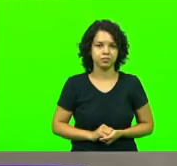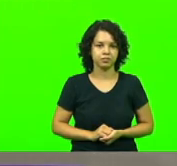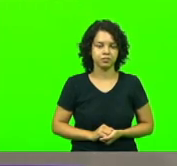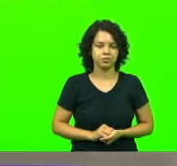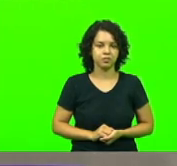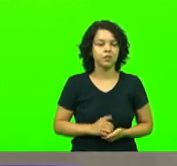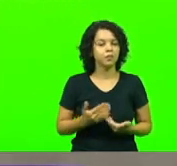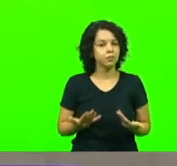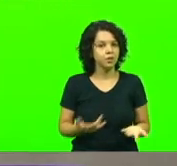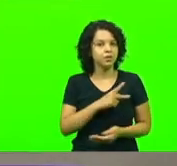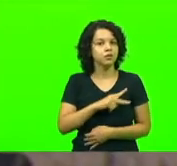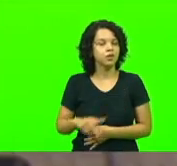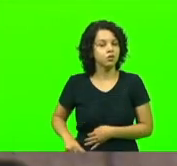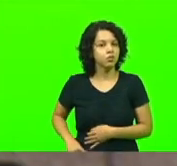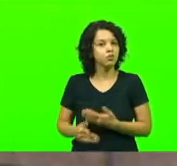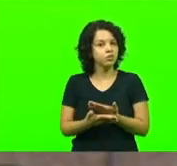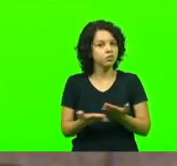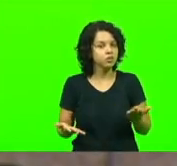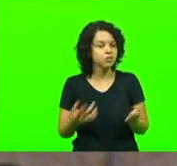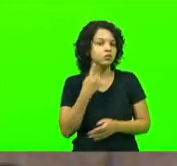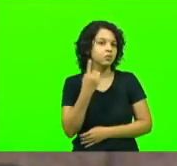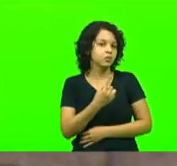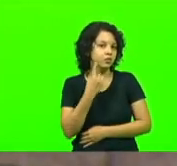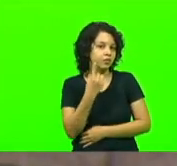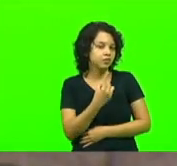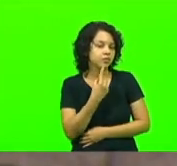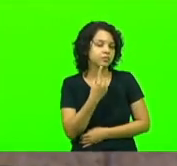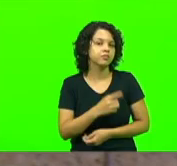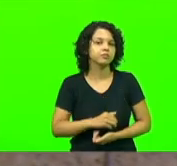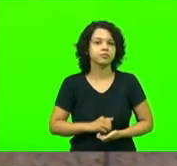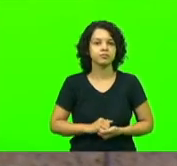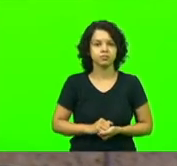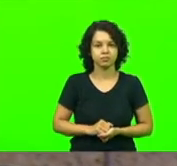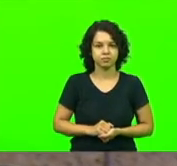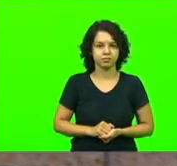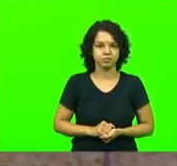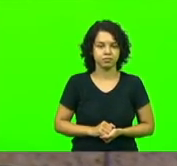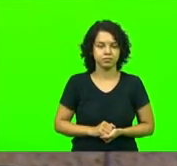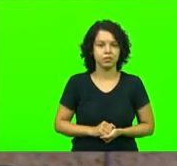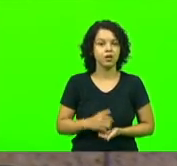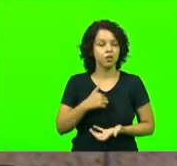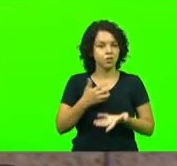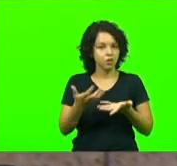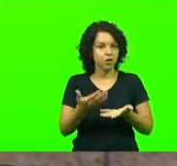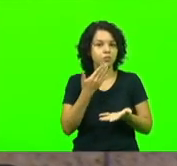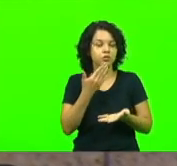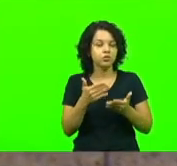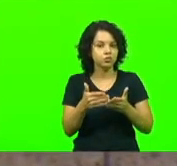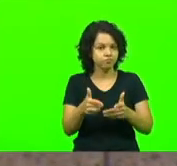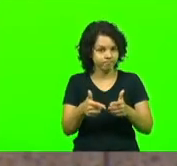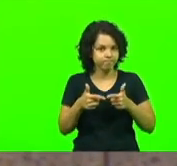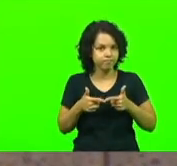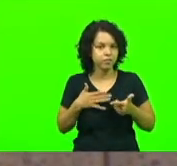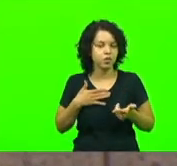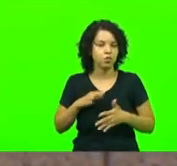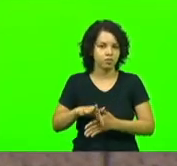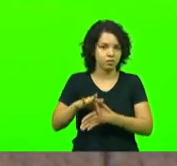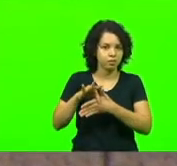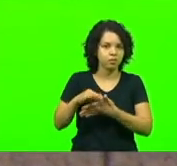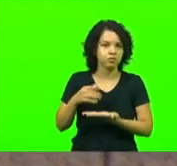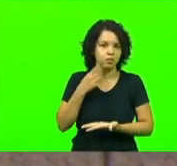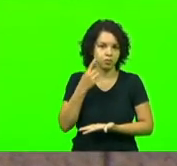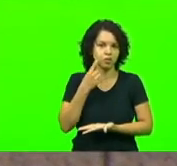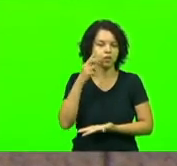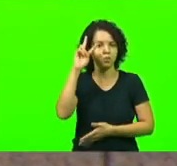Senhor presidente, senhores deputados, senhoras deputadas, eu quero pedir licença ao meu líder, deputado